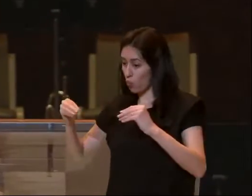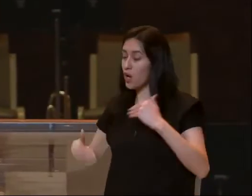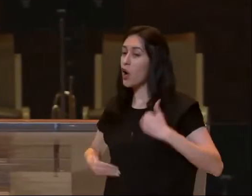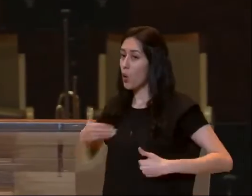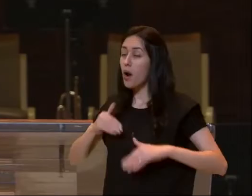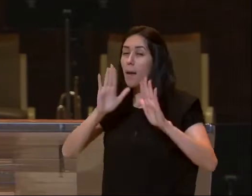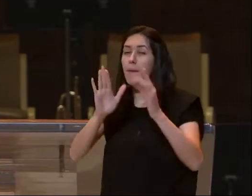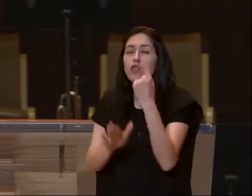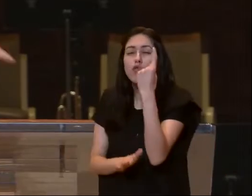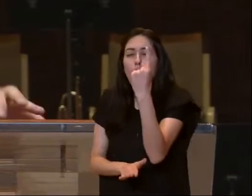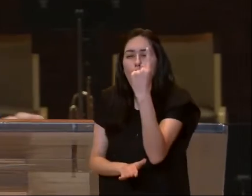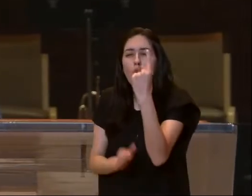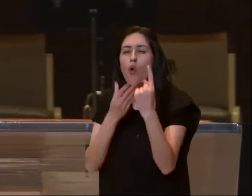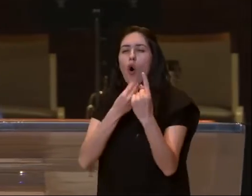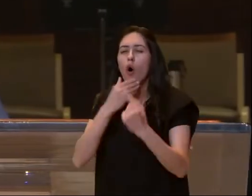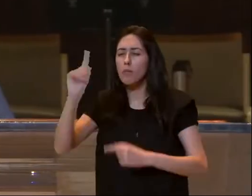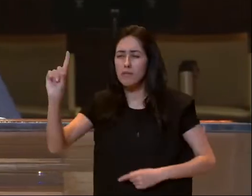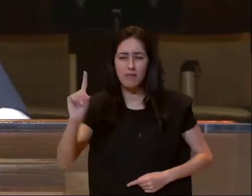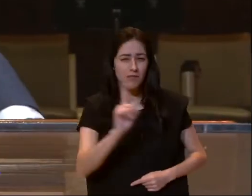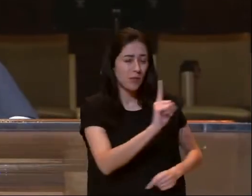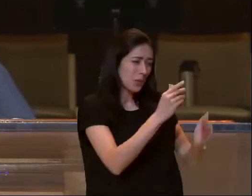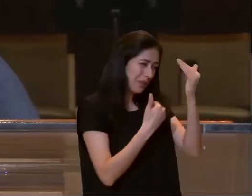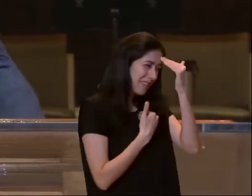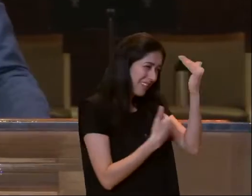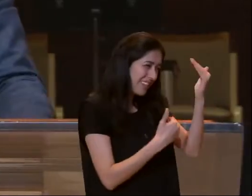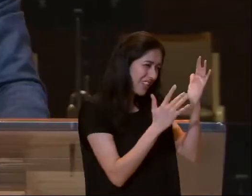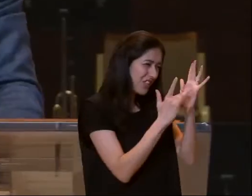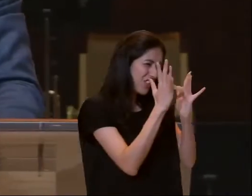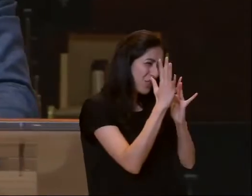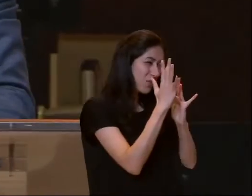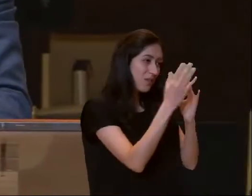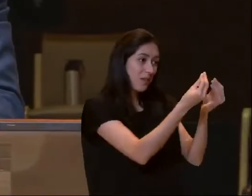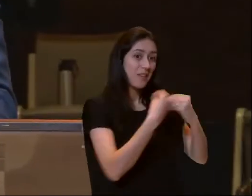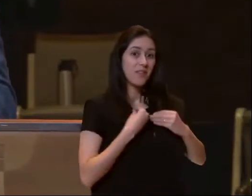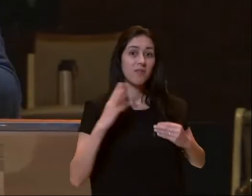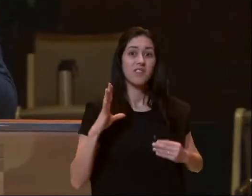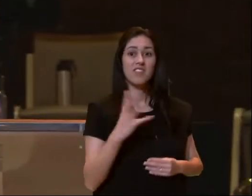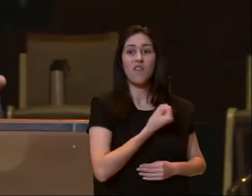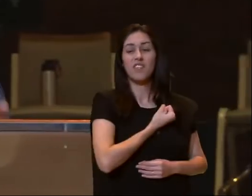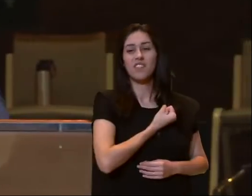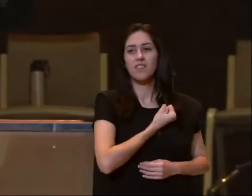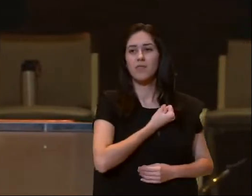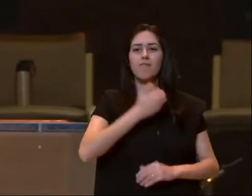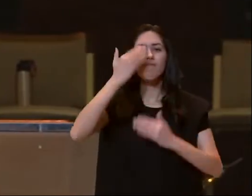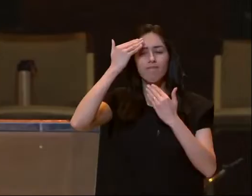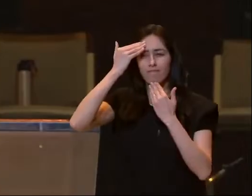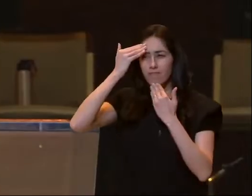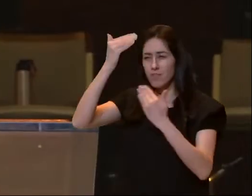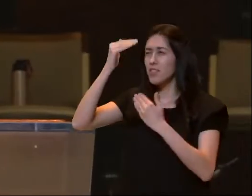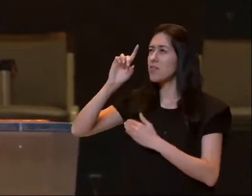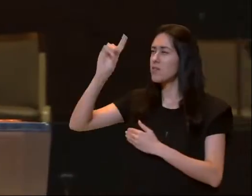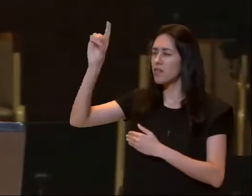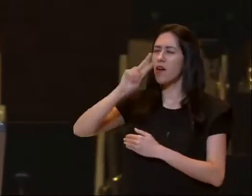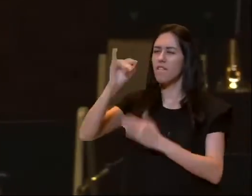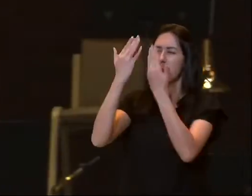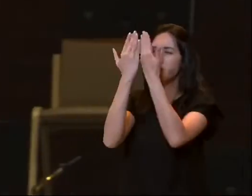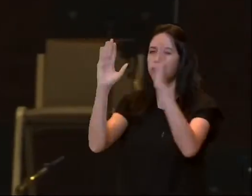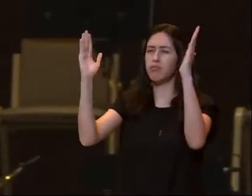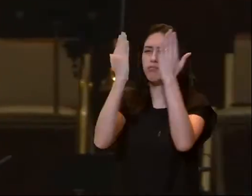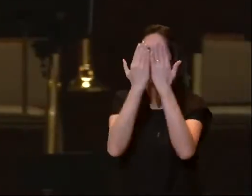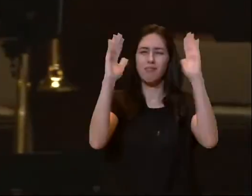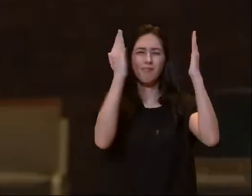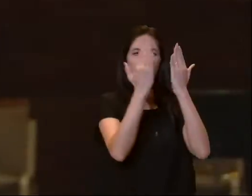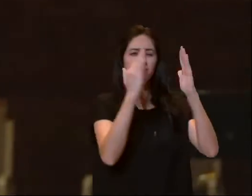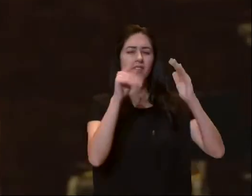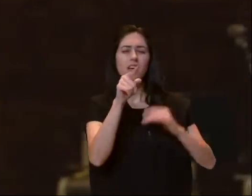foi salvo. A gratidão abre portas. A gratidão abre portas. Você conhece alguém com olhos